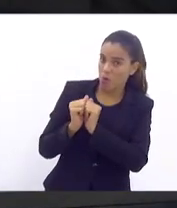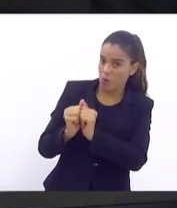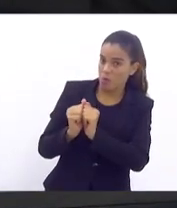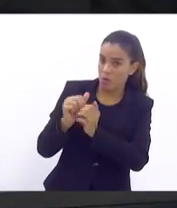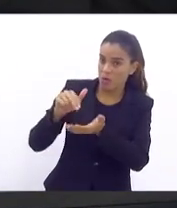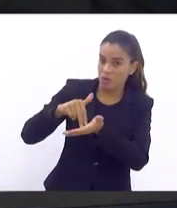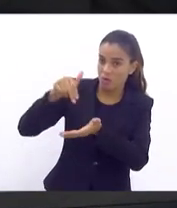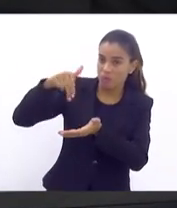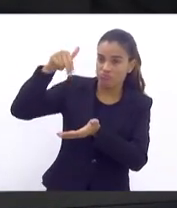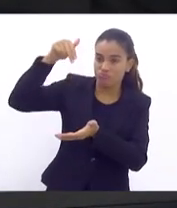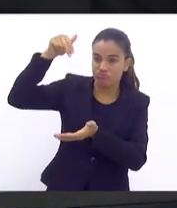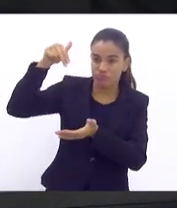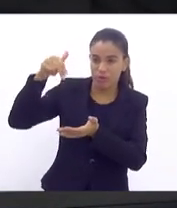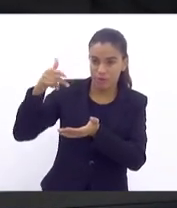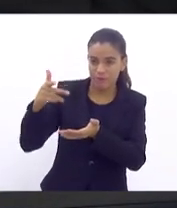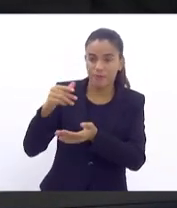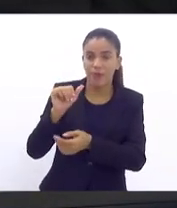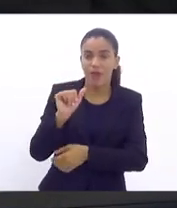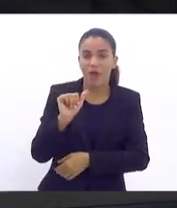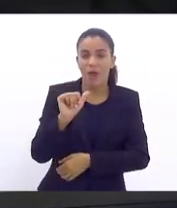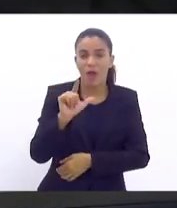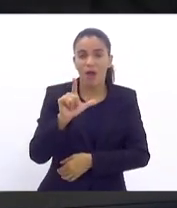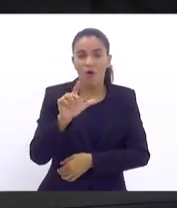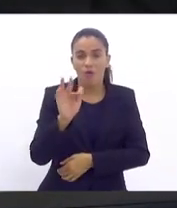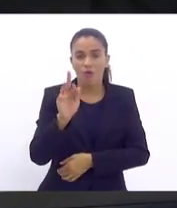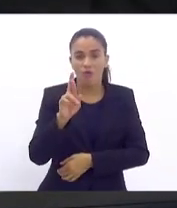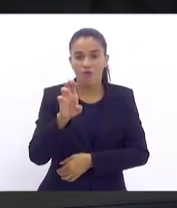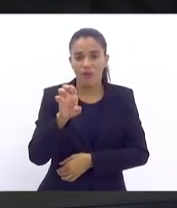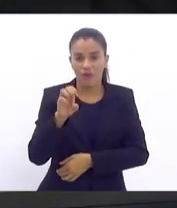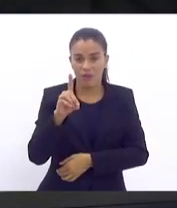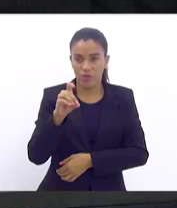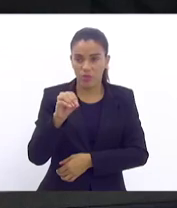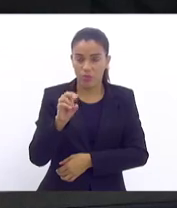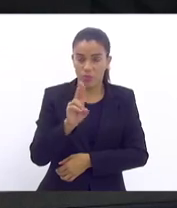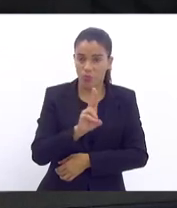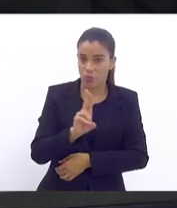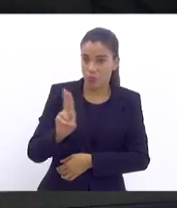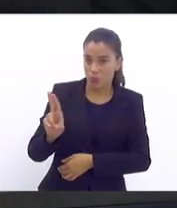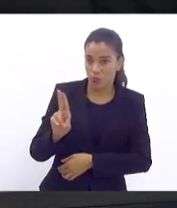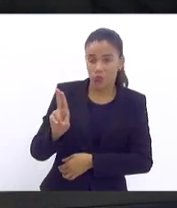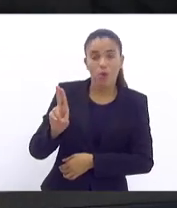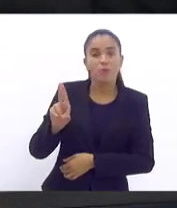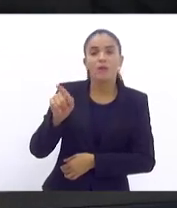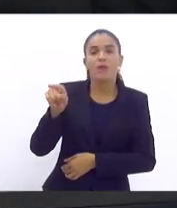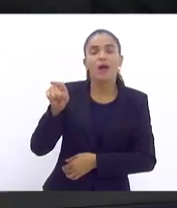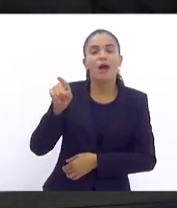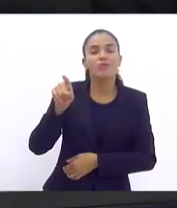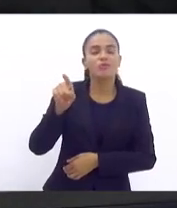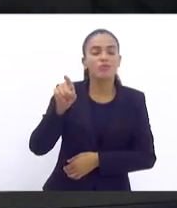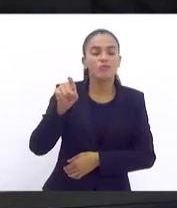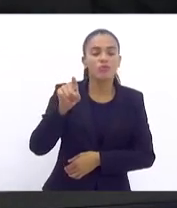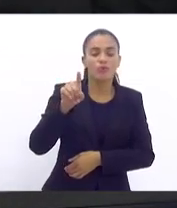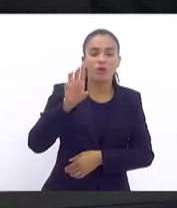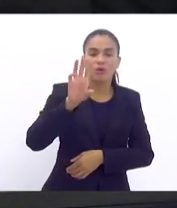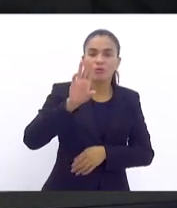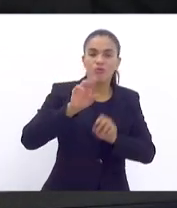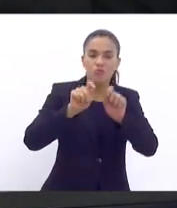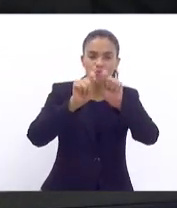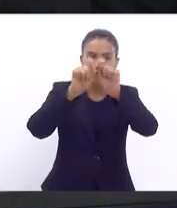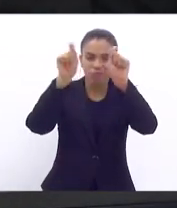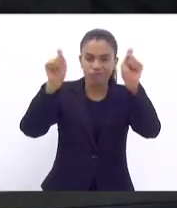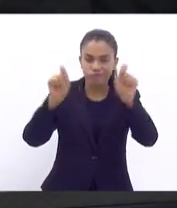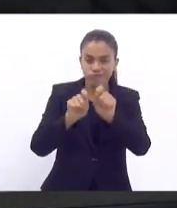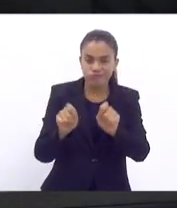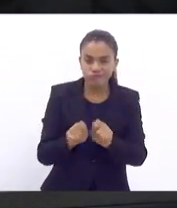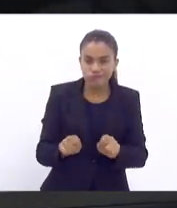partiu Há dois anos e meio que é o Alfredo sirquias o nome no arco Metropolitano aliás vários deputados Deputado André